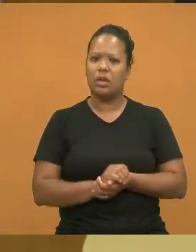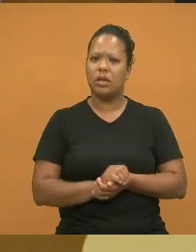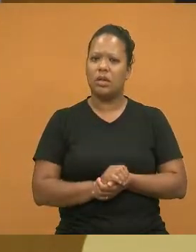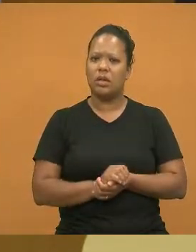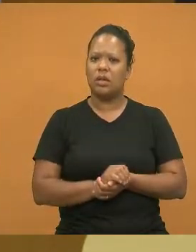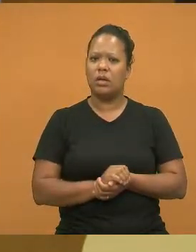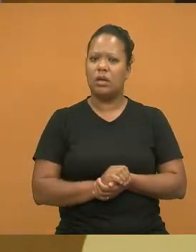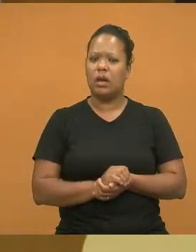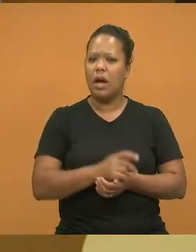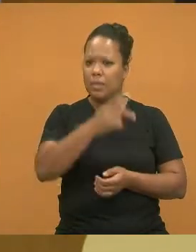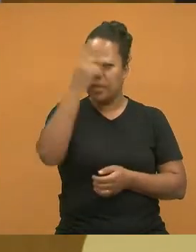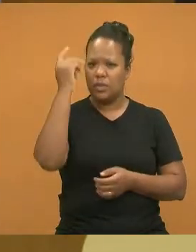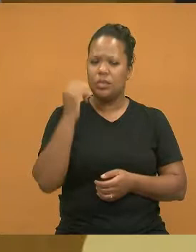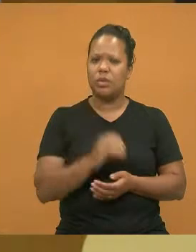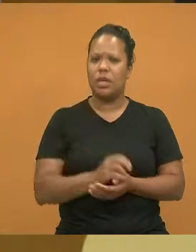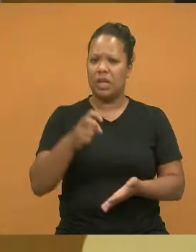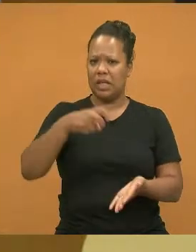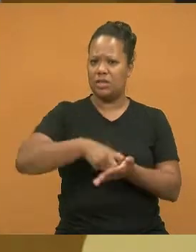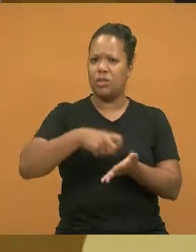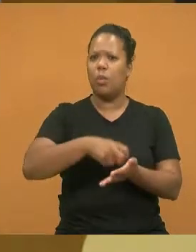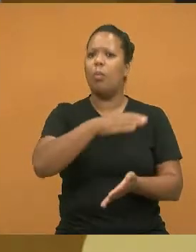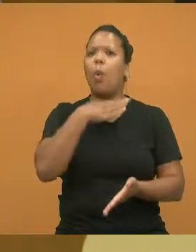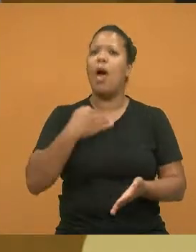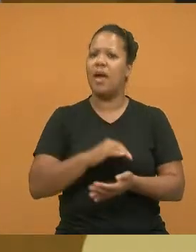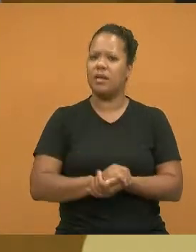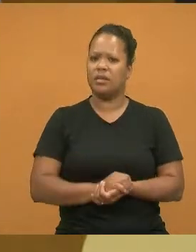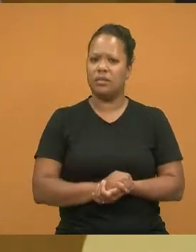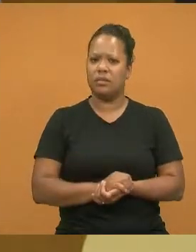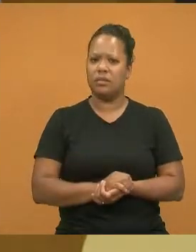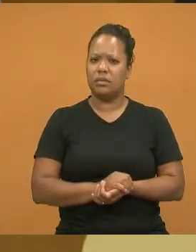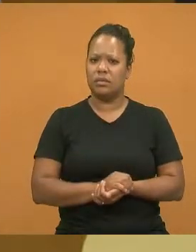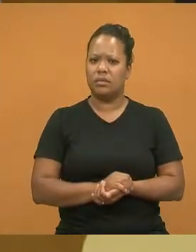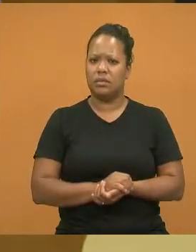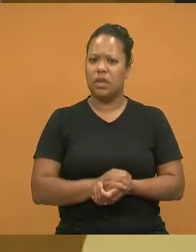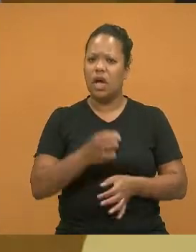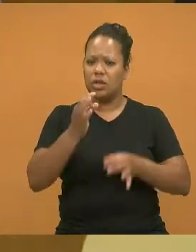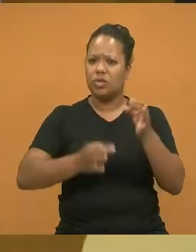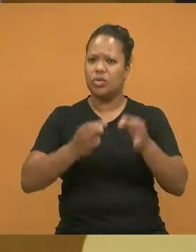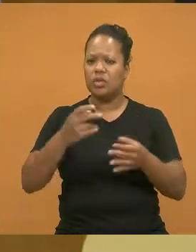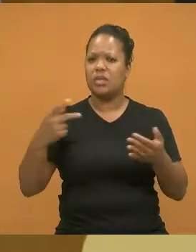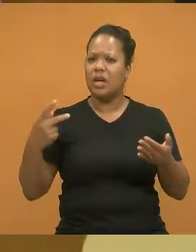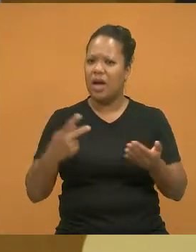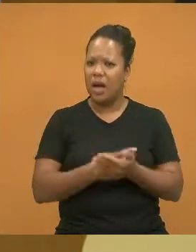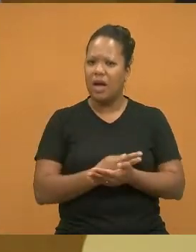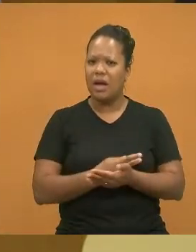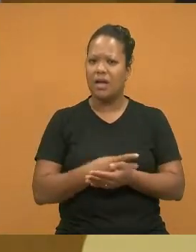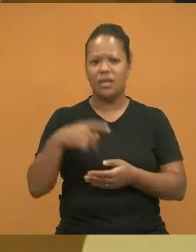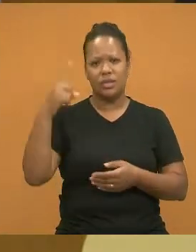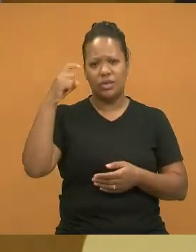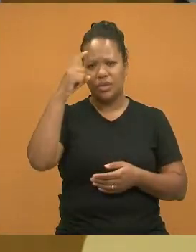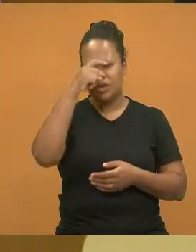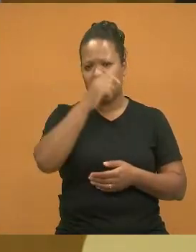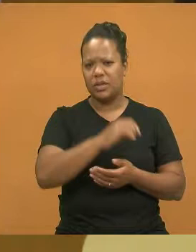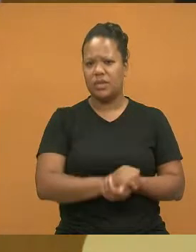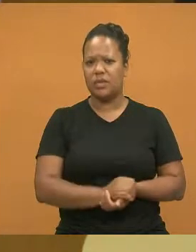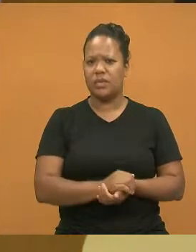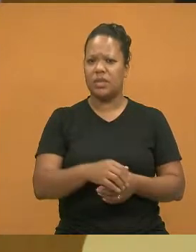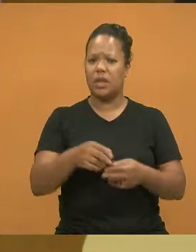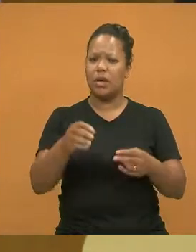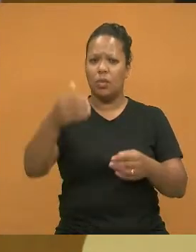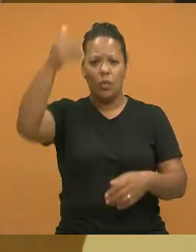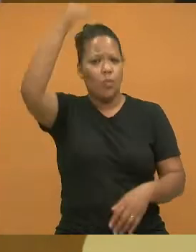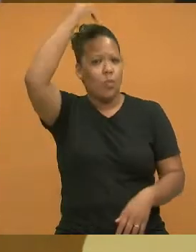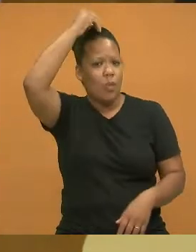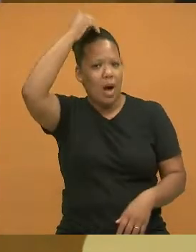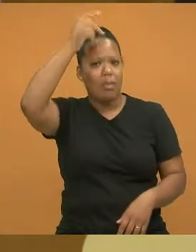sim. Eu acho que é injusto eu acho que como a justiça é falha, é muito difícil você condenar